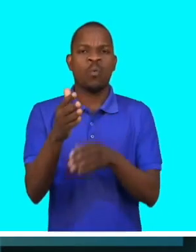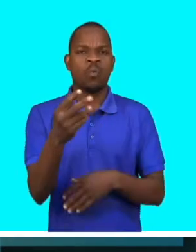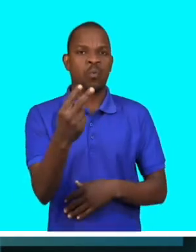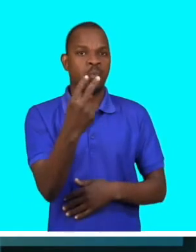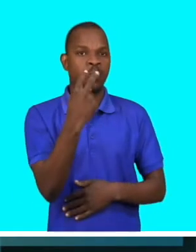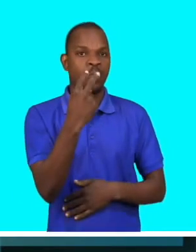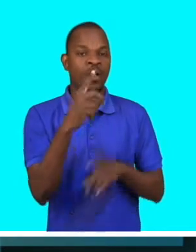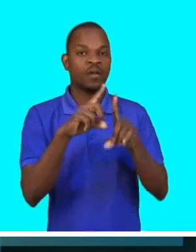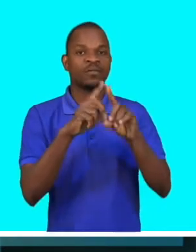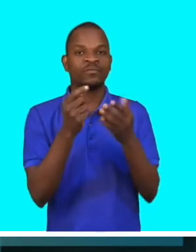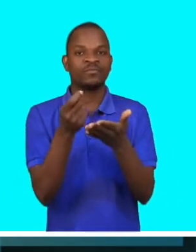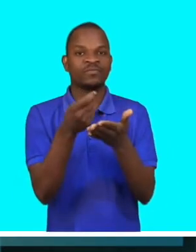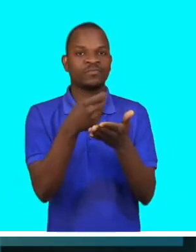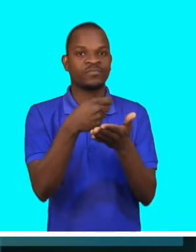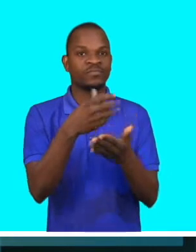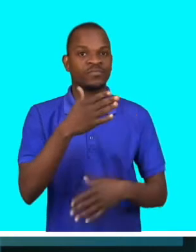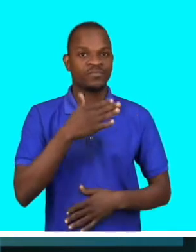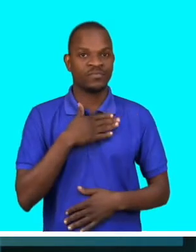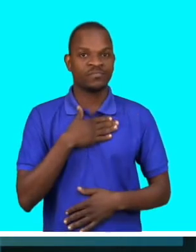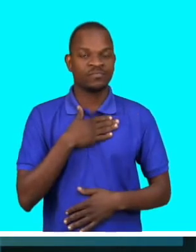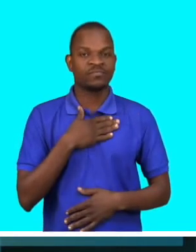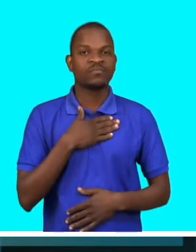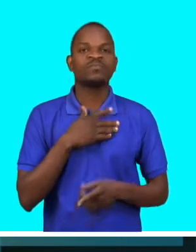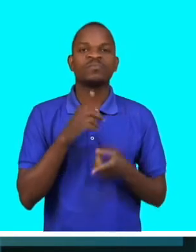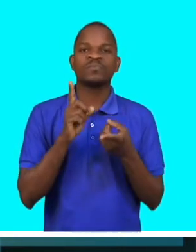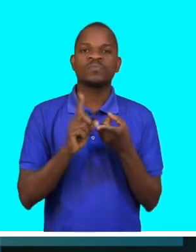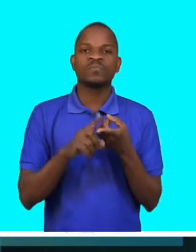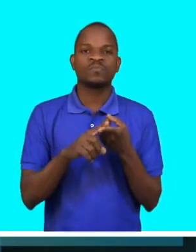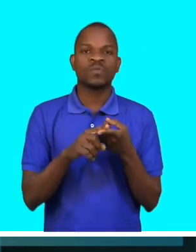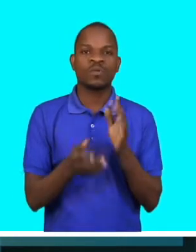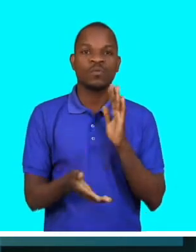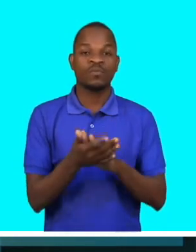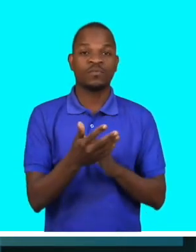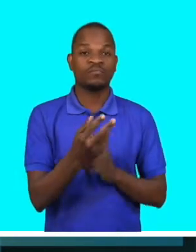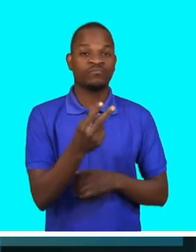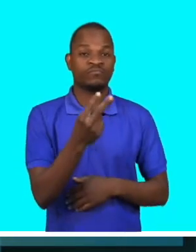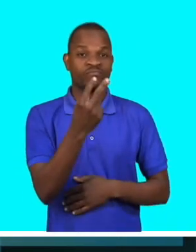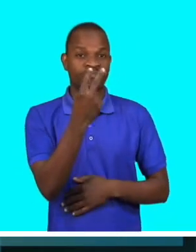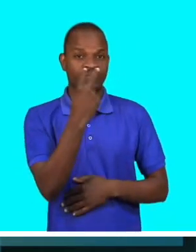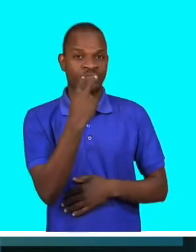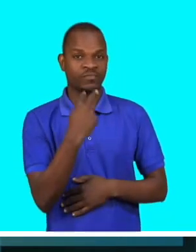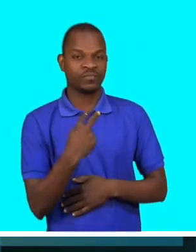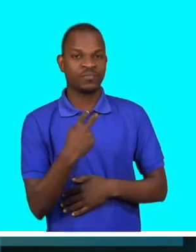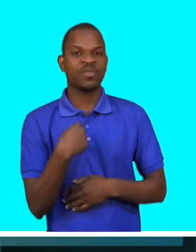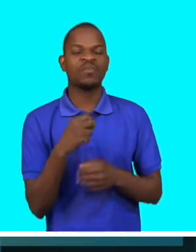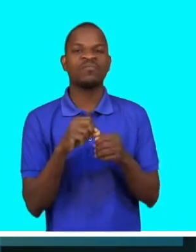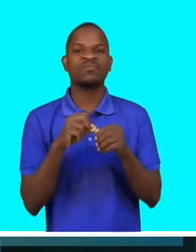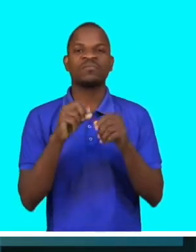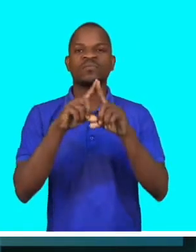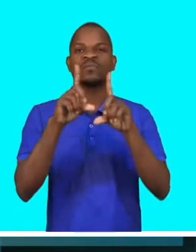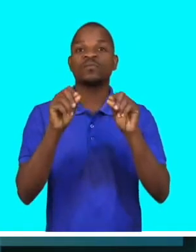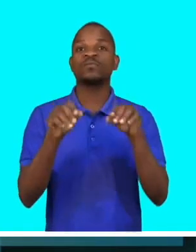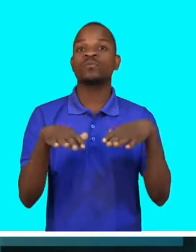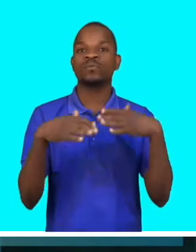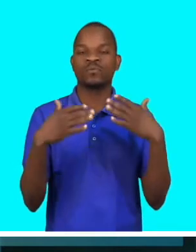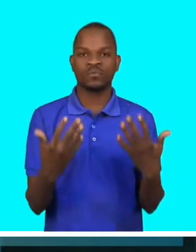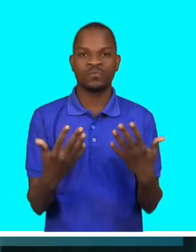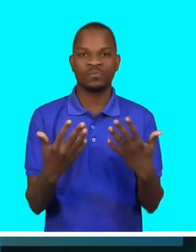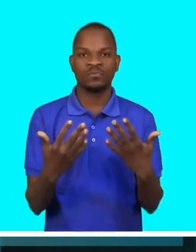para a minha arte, começaram, por menos, a apreciar cada vez mais aquilo que eu faço. E,